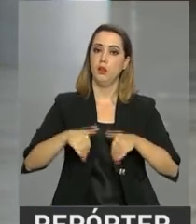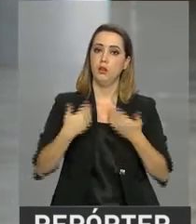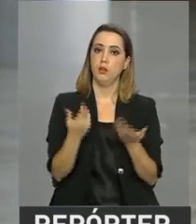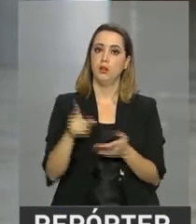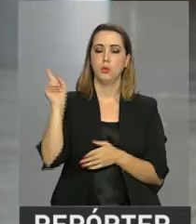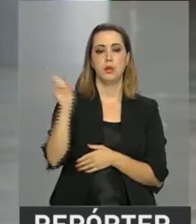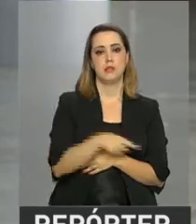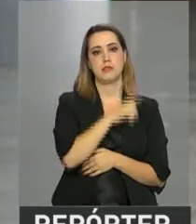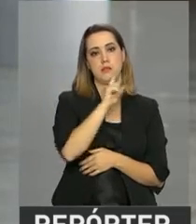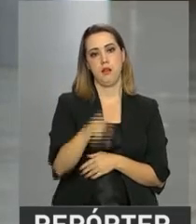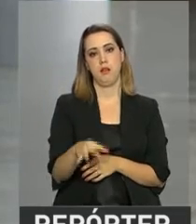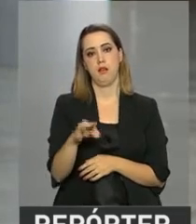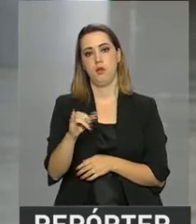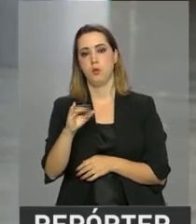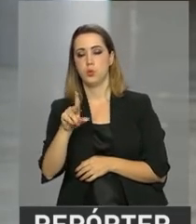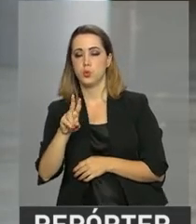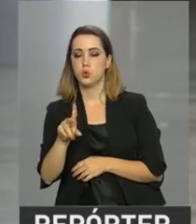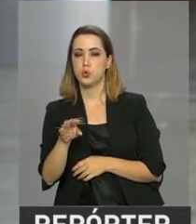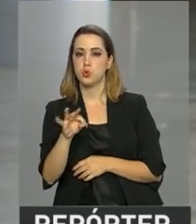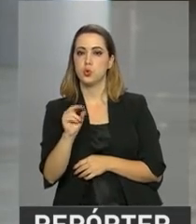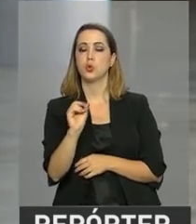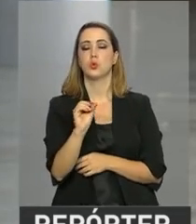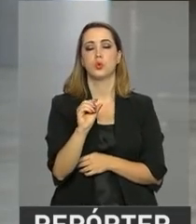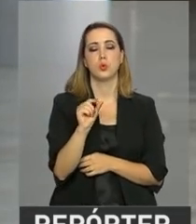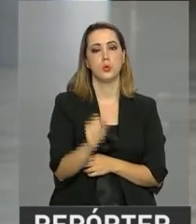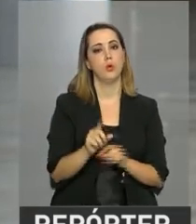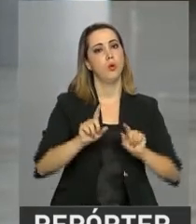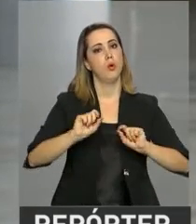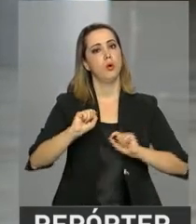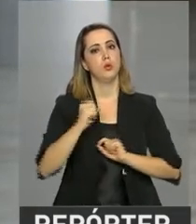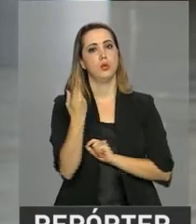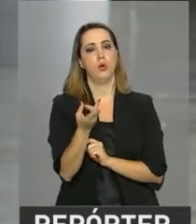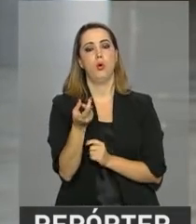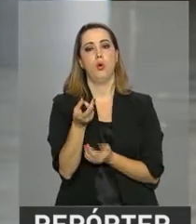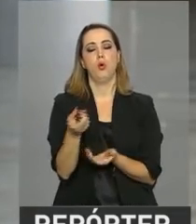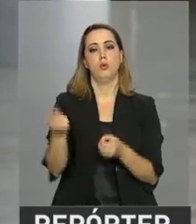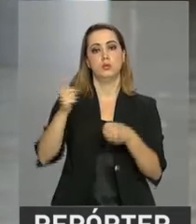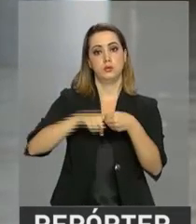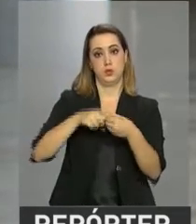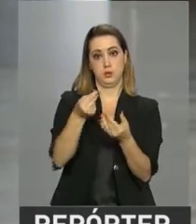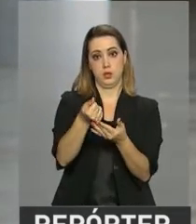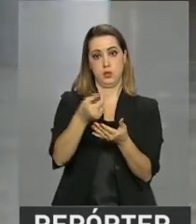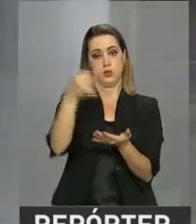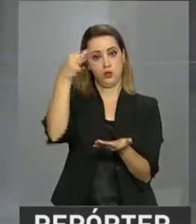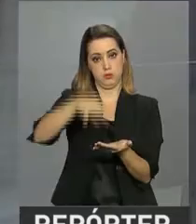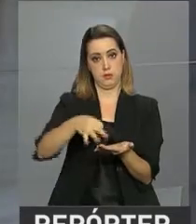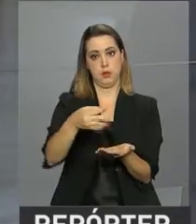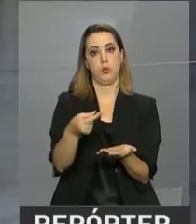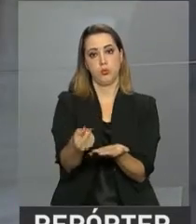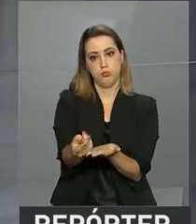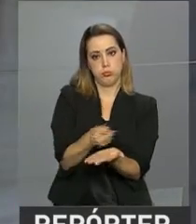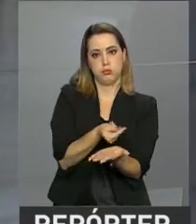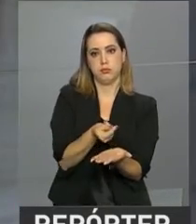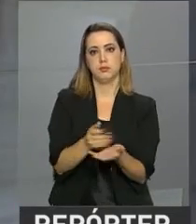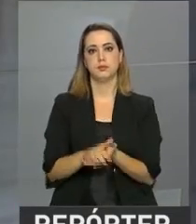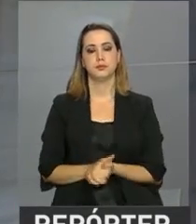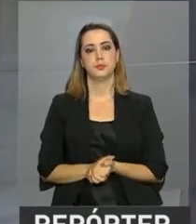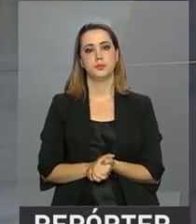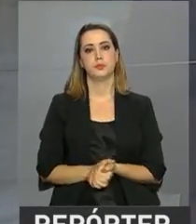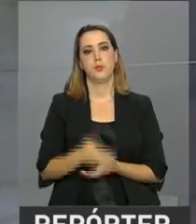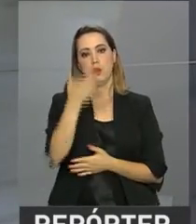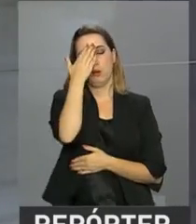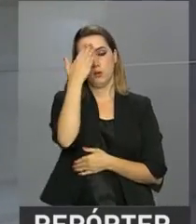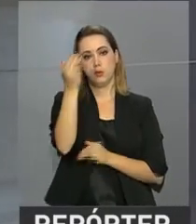estes títulos ou devolver estes recursos em dinheiro vivo. Eu volto com você no estúdio, Jaime. Paulo, obrigado